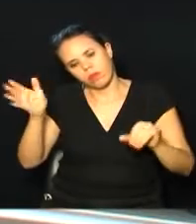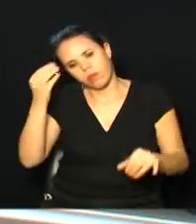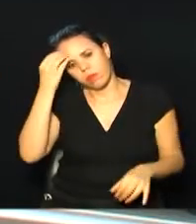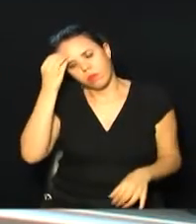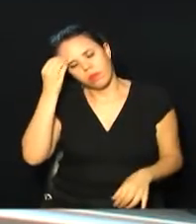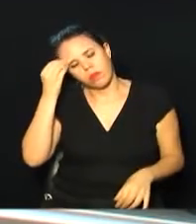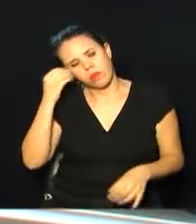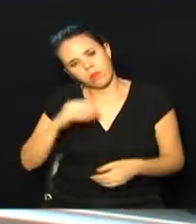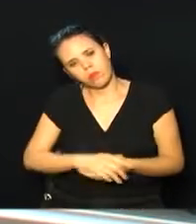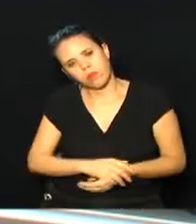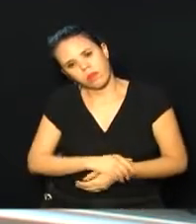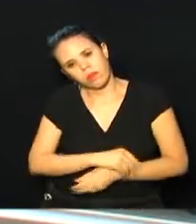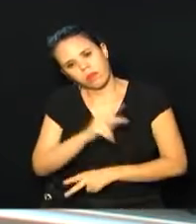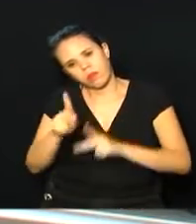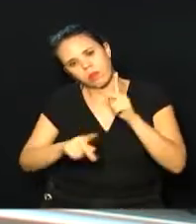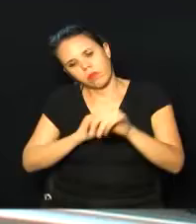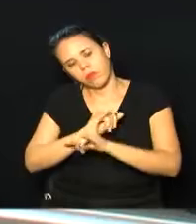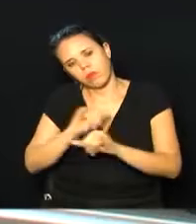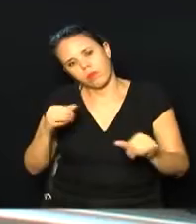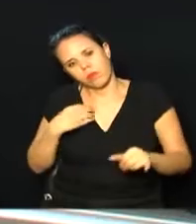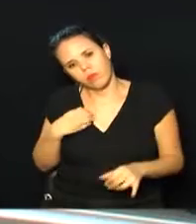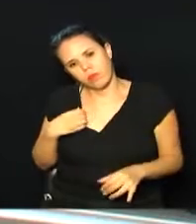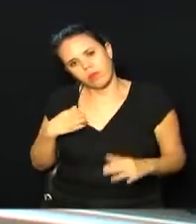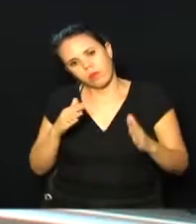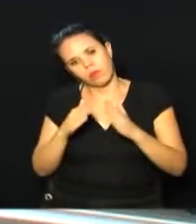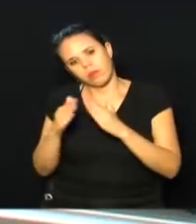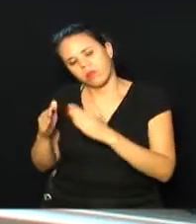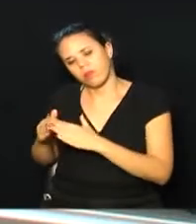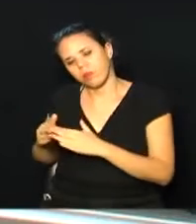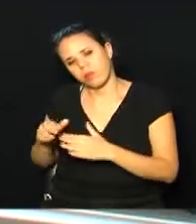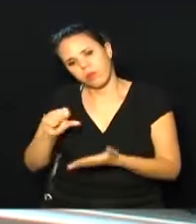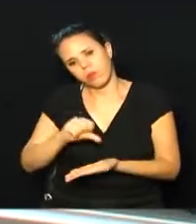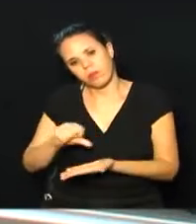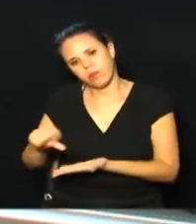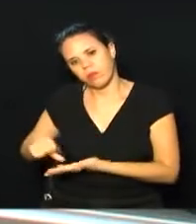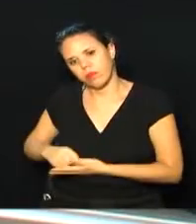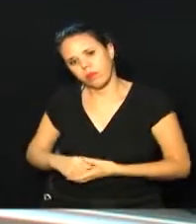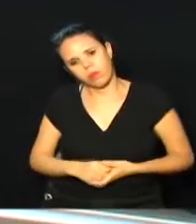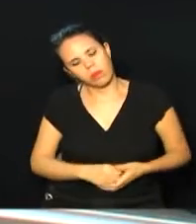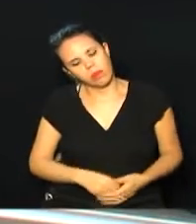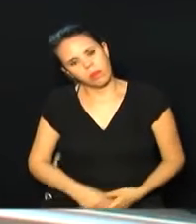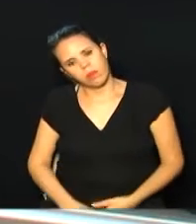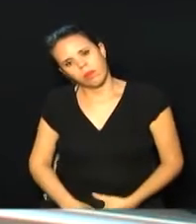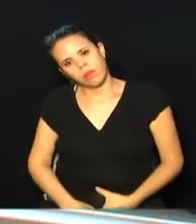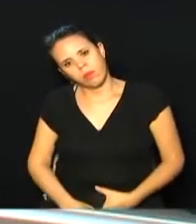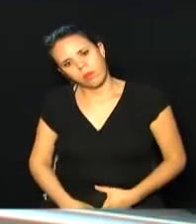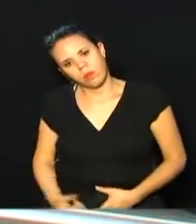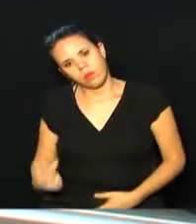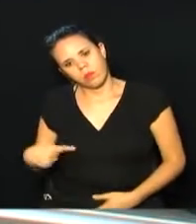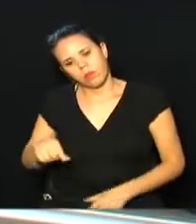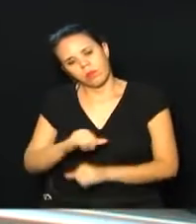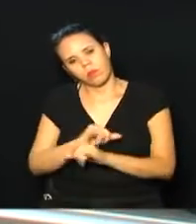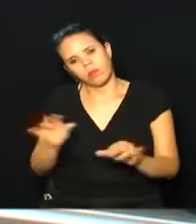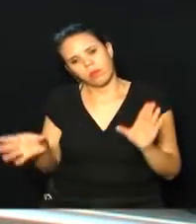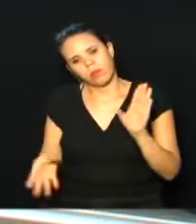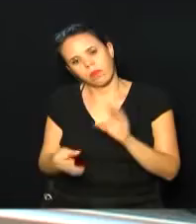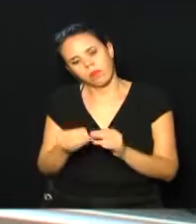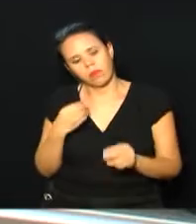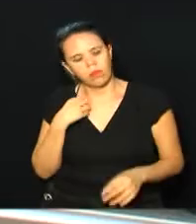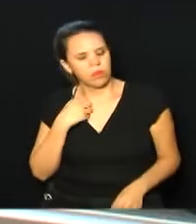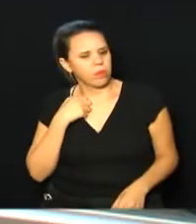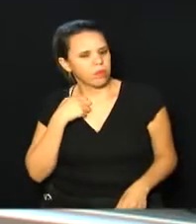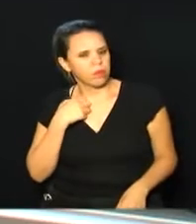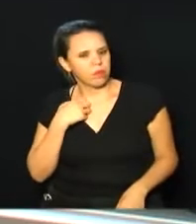né, das pessoas que moram, vivem nessas regiões. E eu fui, só para finalizar,